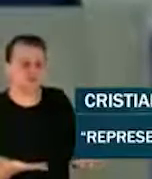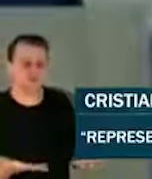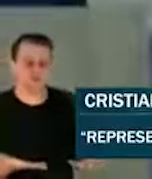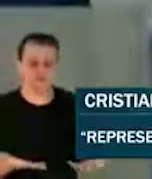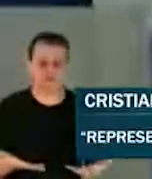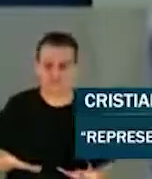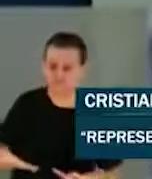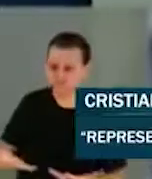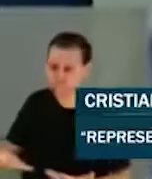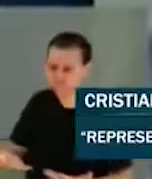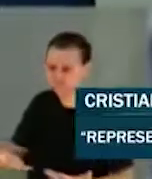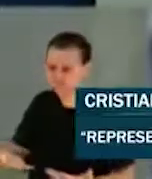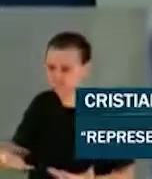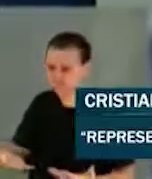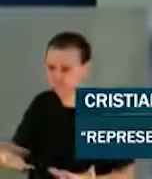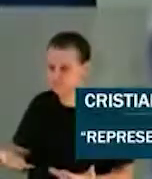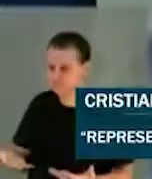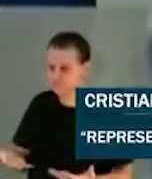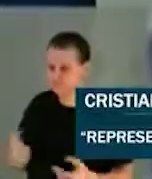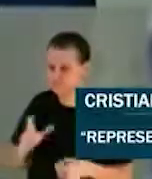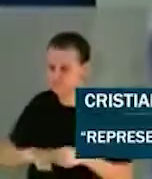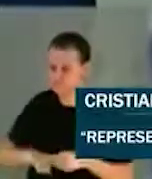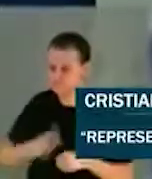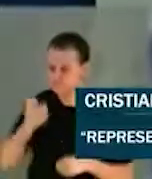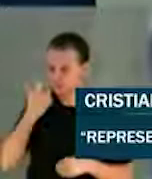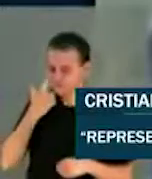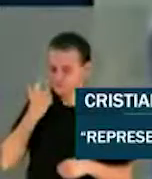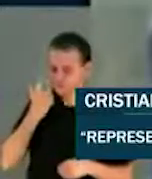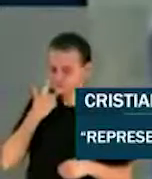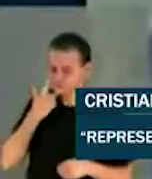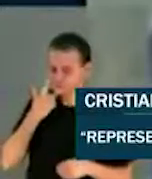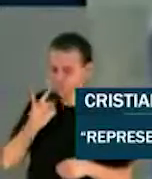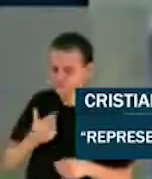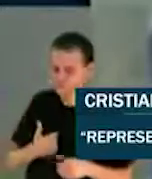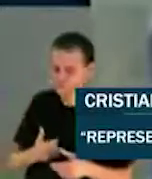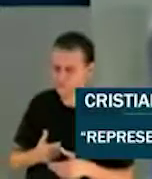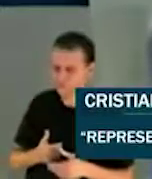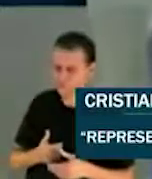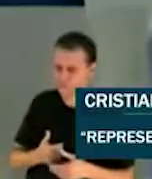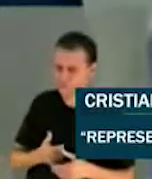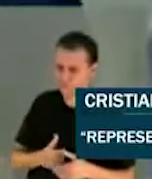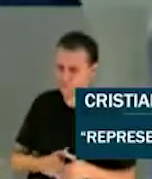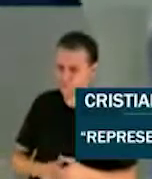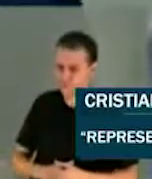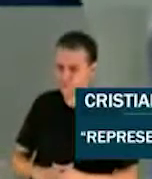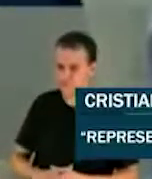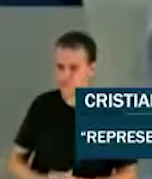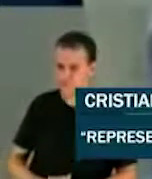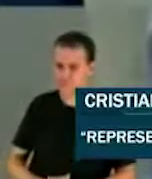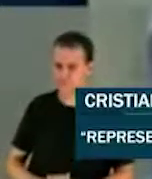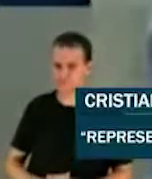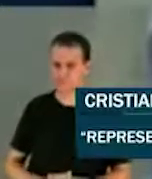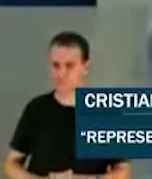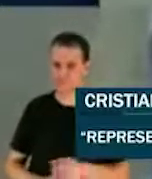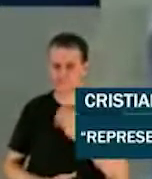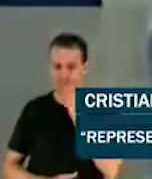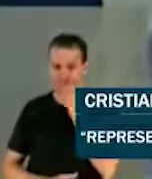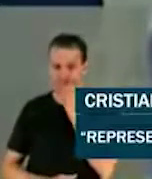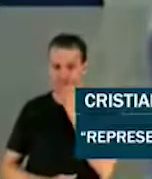excelência foi no só voltar aqui é um cortar aqui